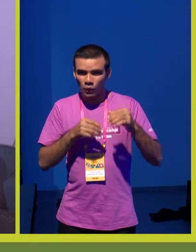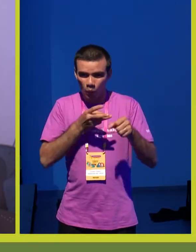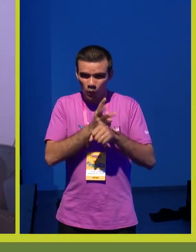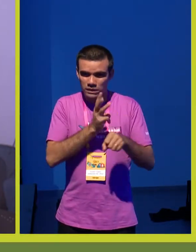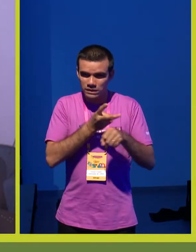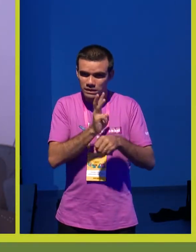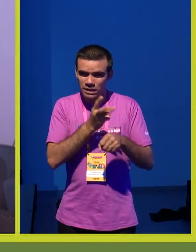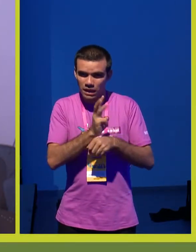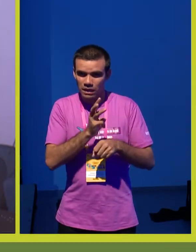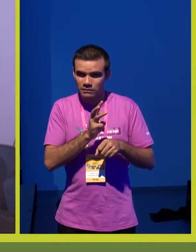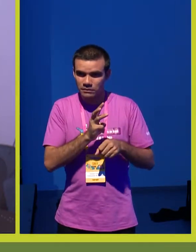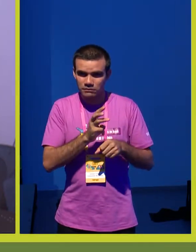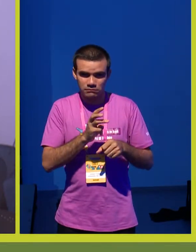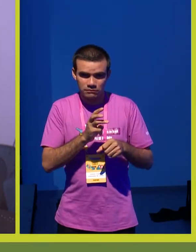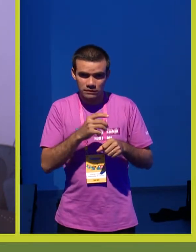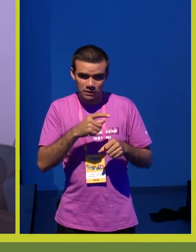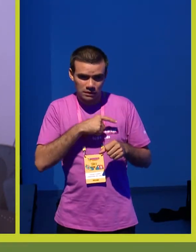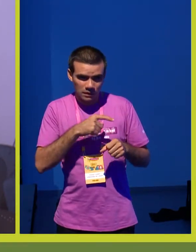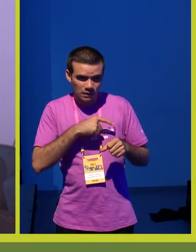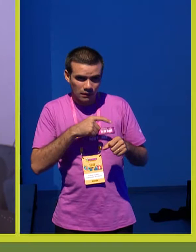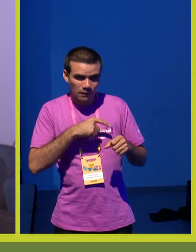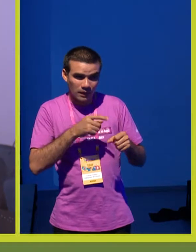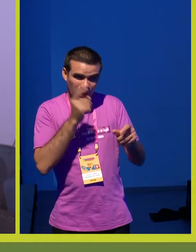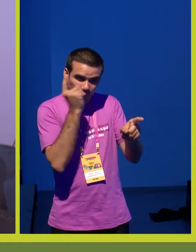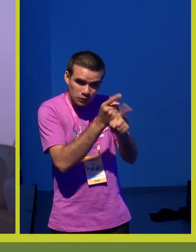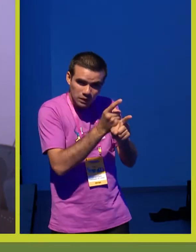hoje ainda não tem não pode